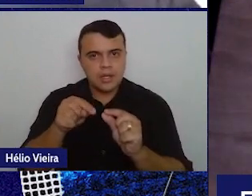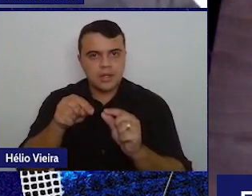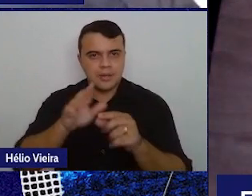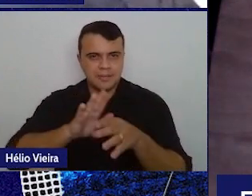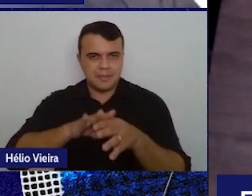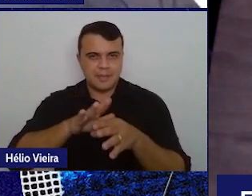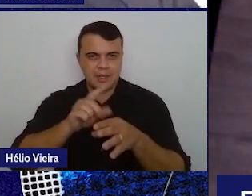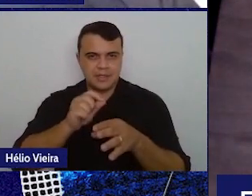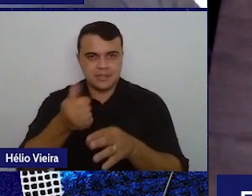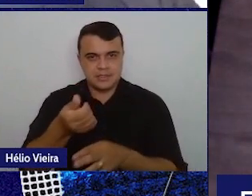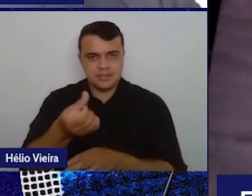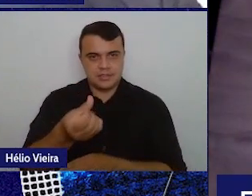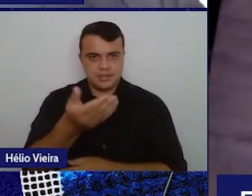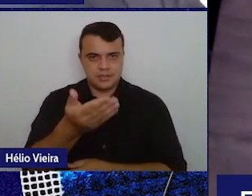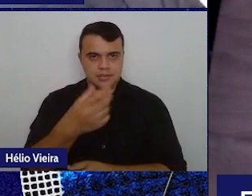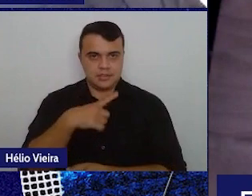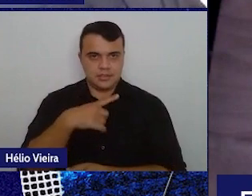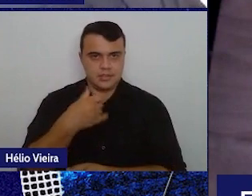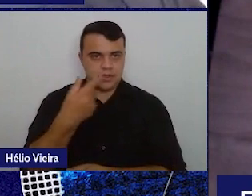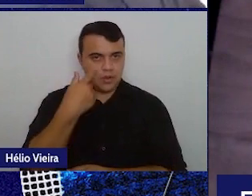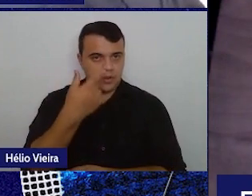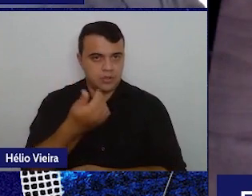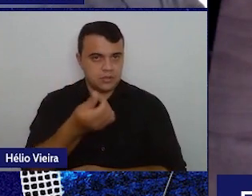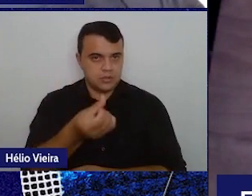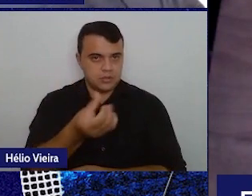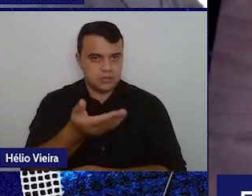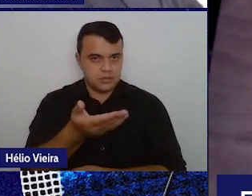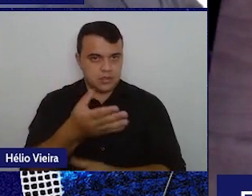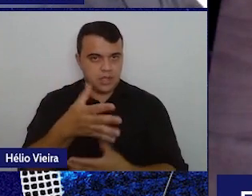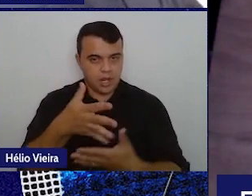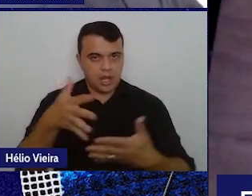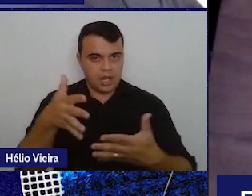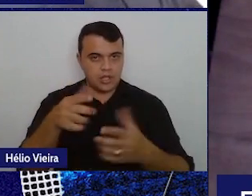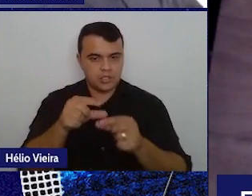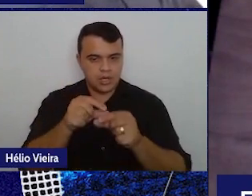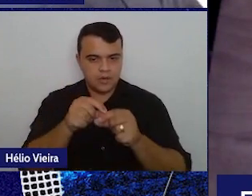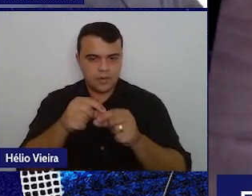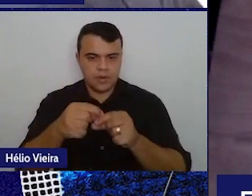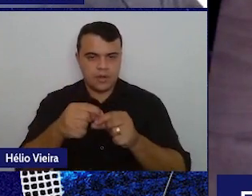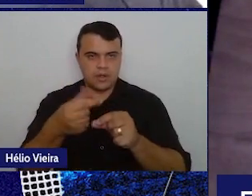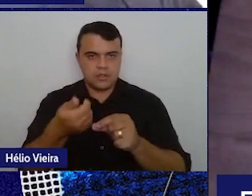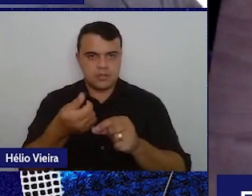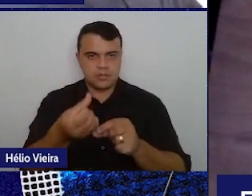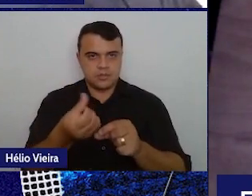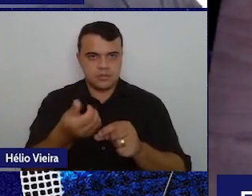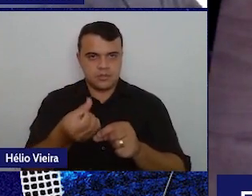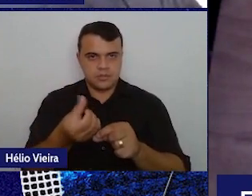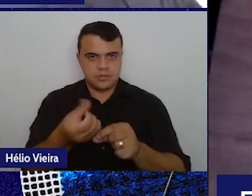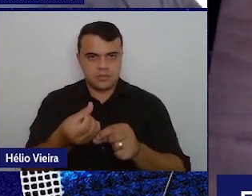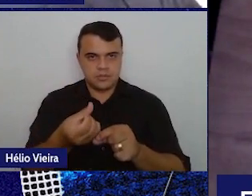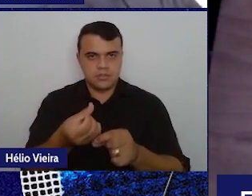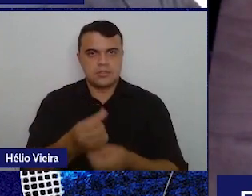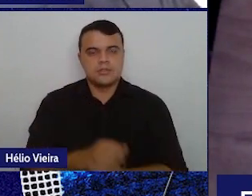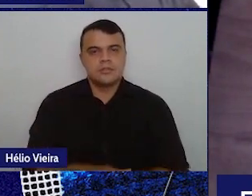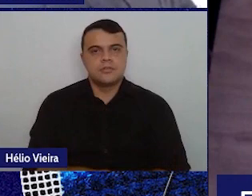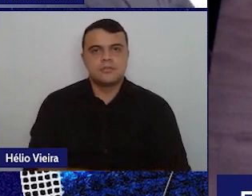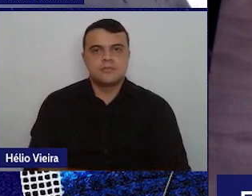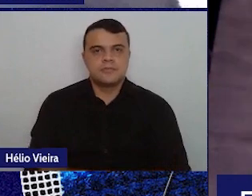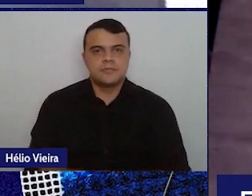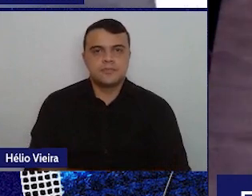grossa, 16. Olha como que ela é imensa. O buraco dela, o olho da agulha é